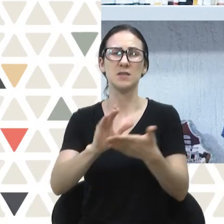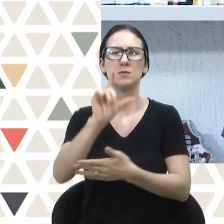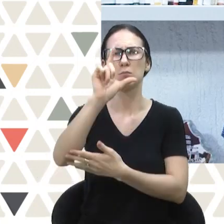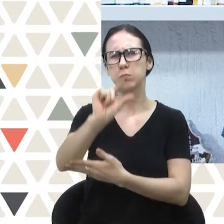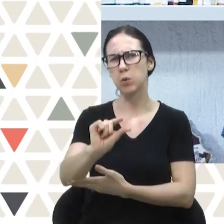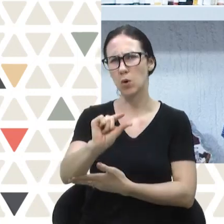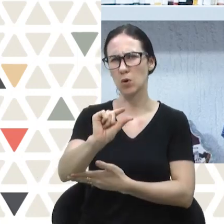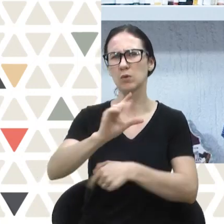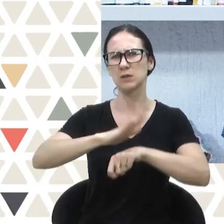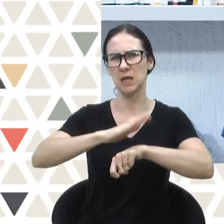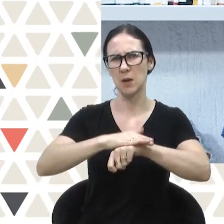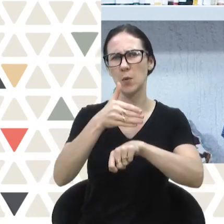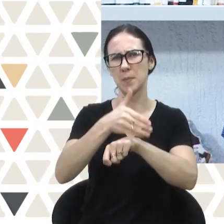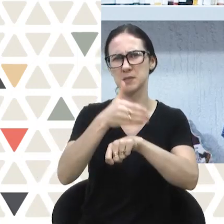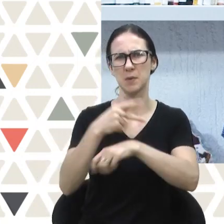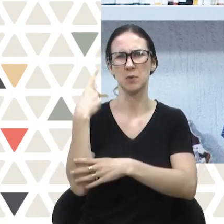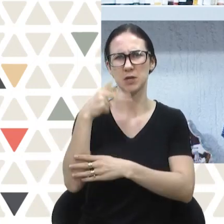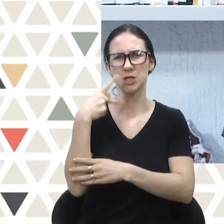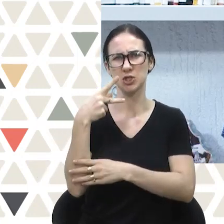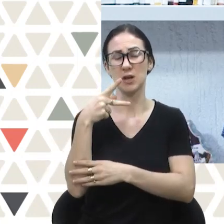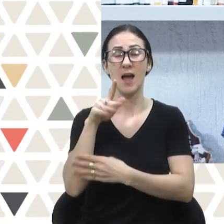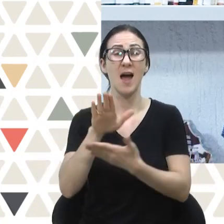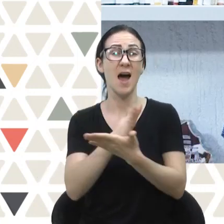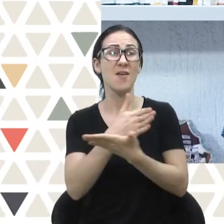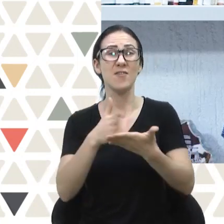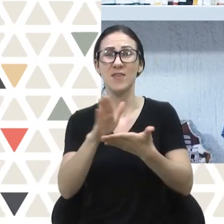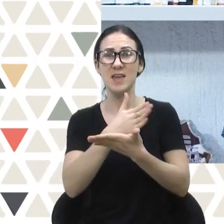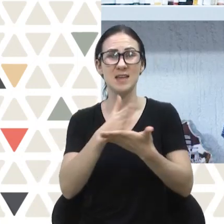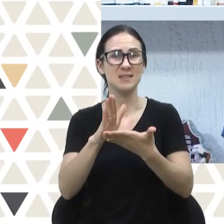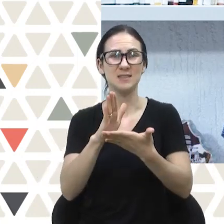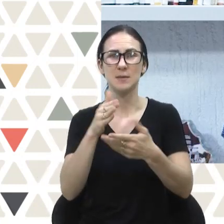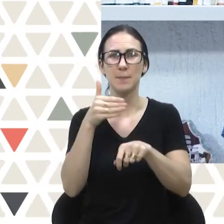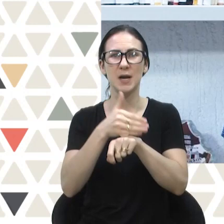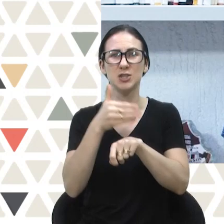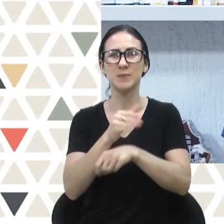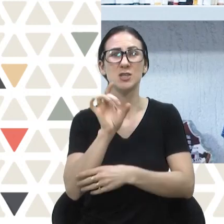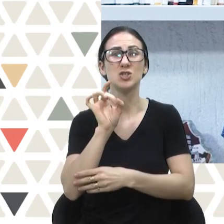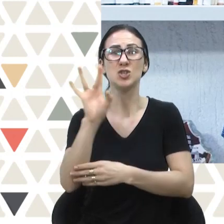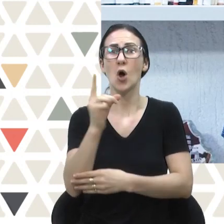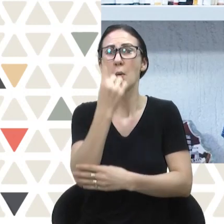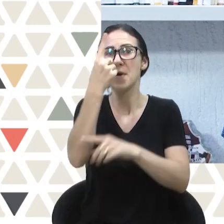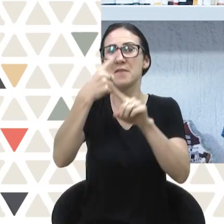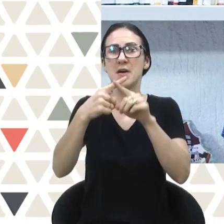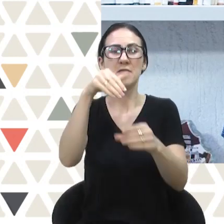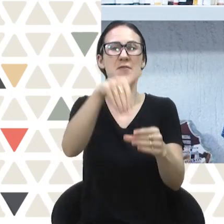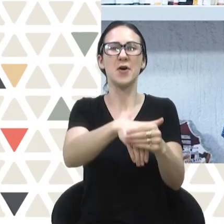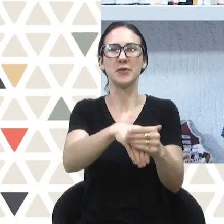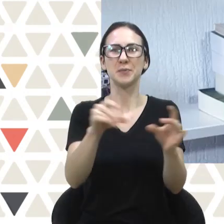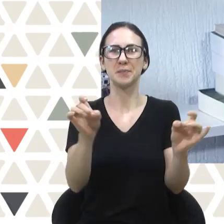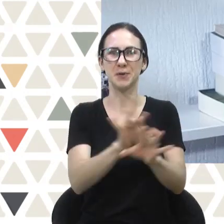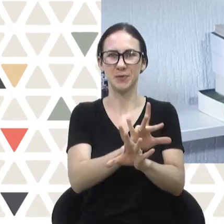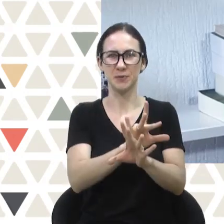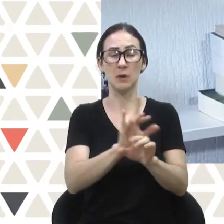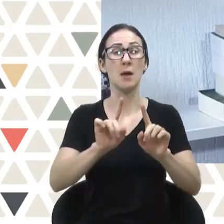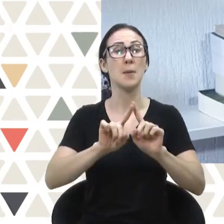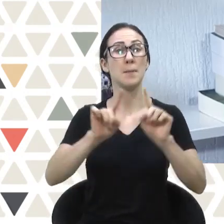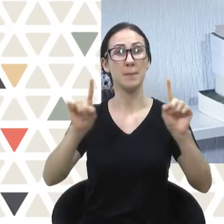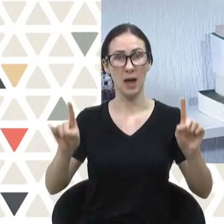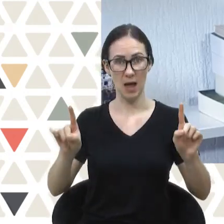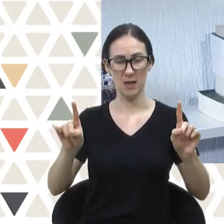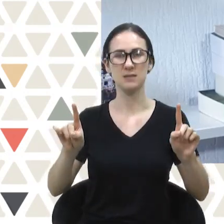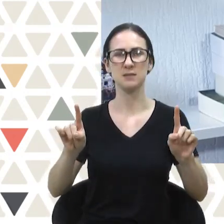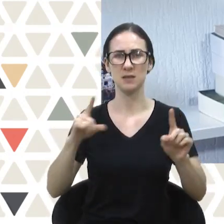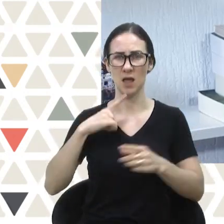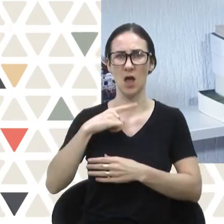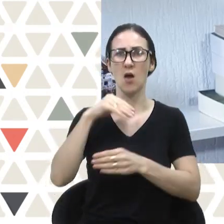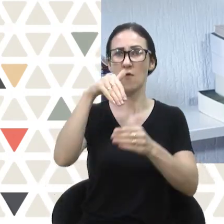muito tempo e muitas vezes a participação restringe-se no voto, mas além do